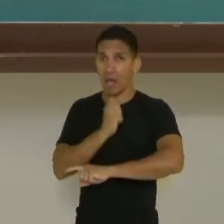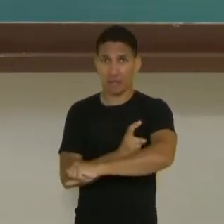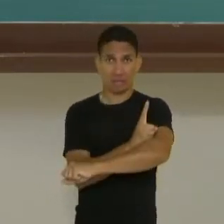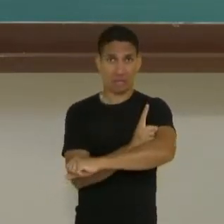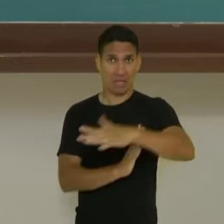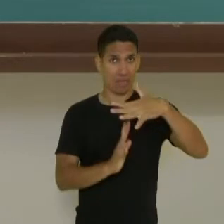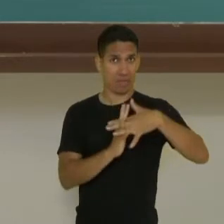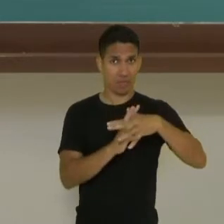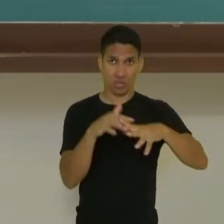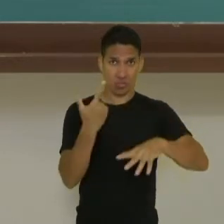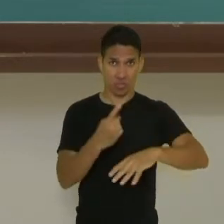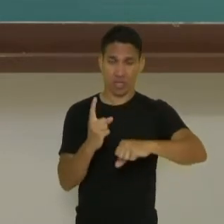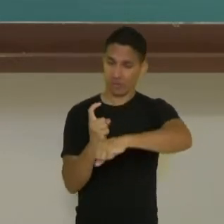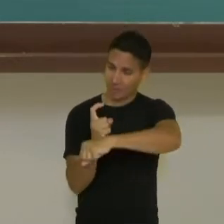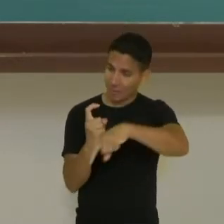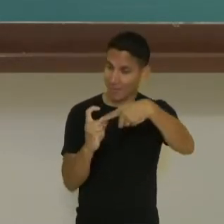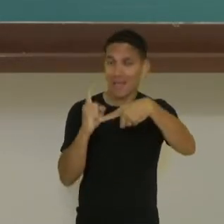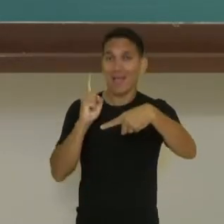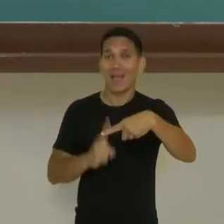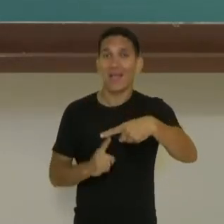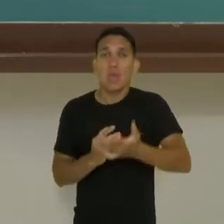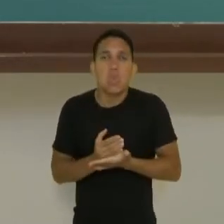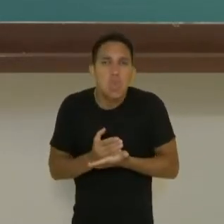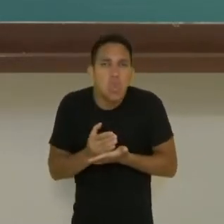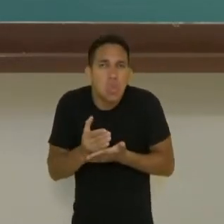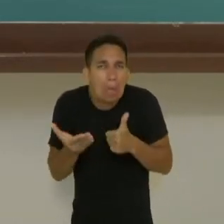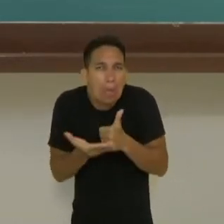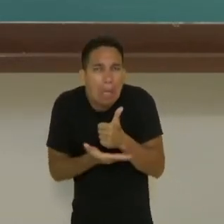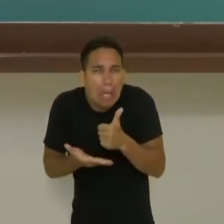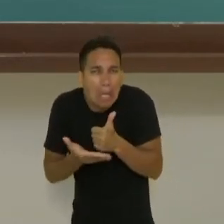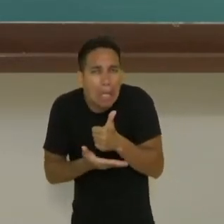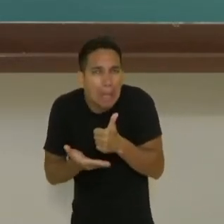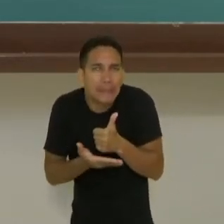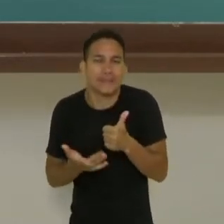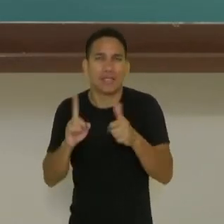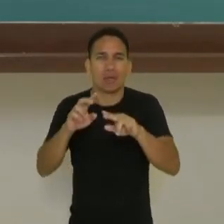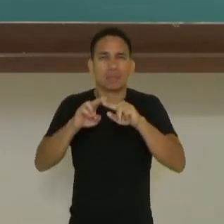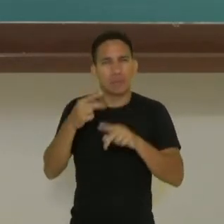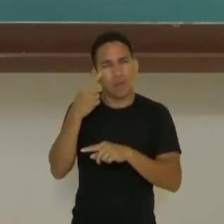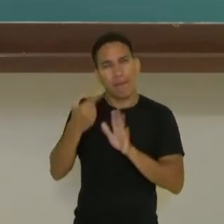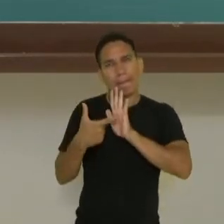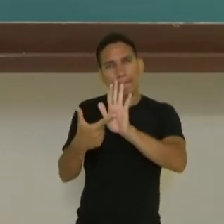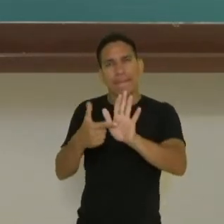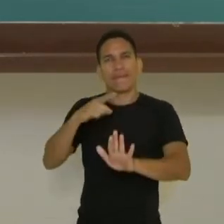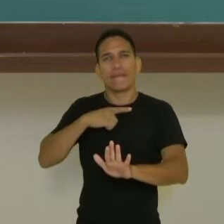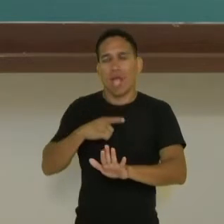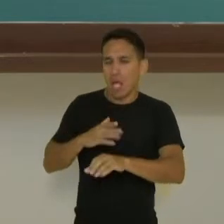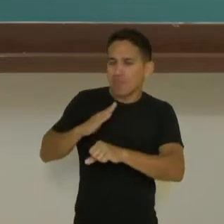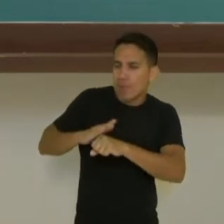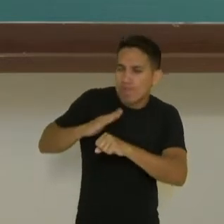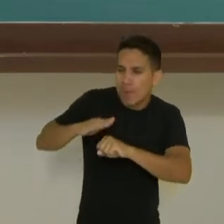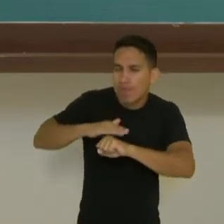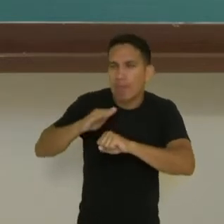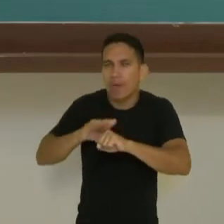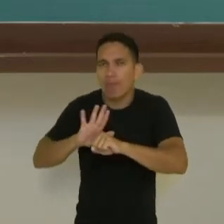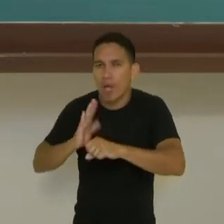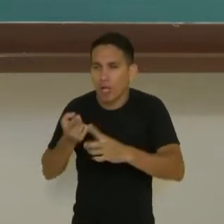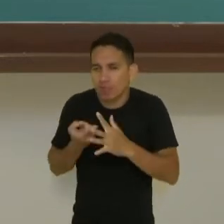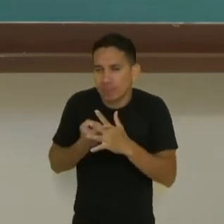chamadas de primitivas, de aborígenes, né? E as sociedades eram lapidadas,